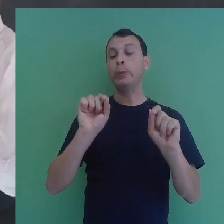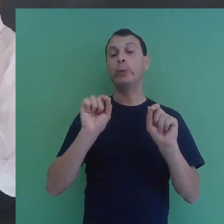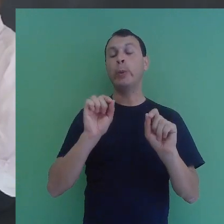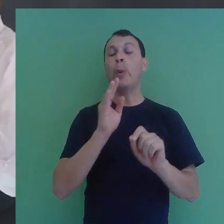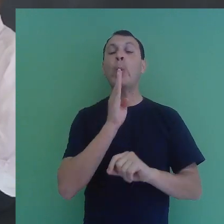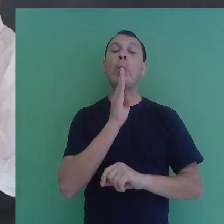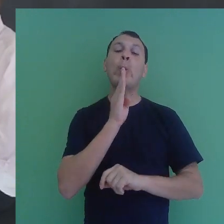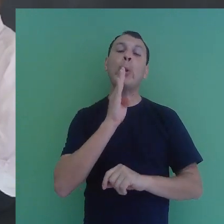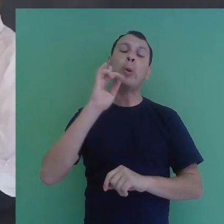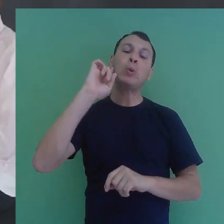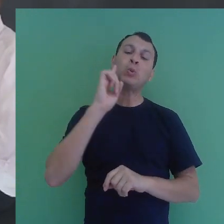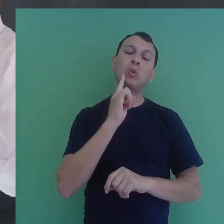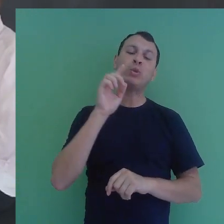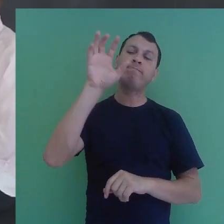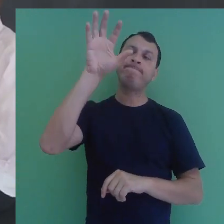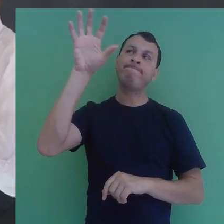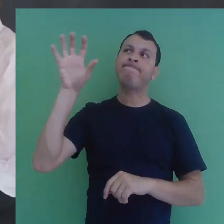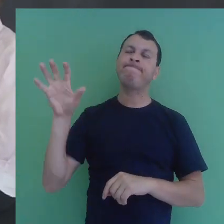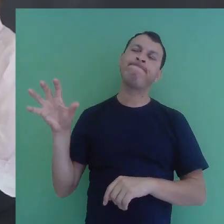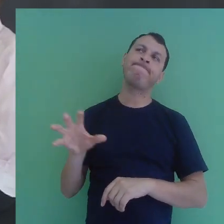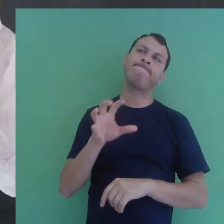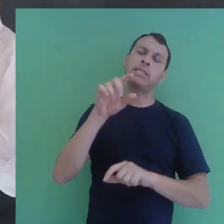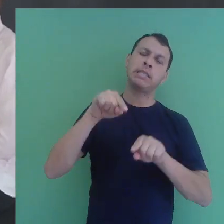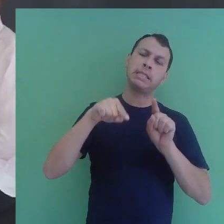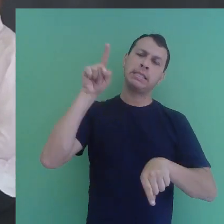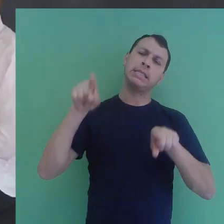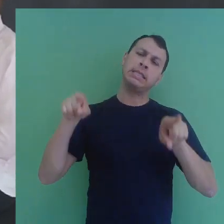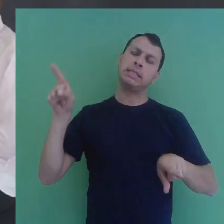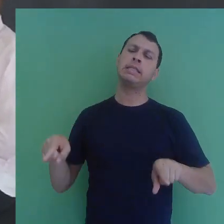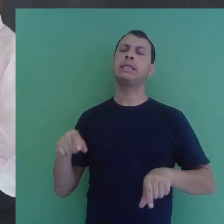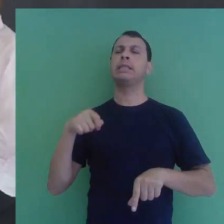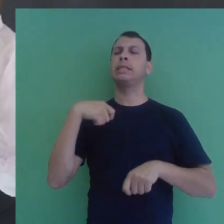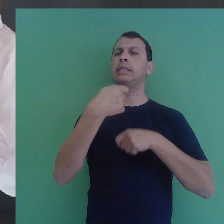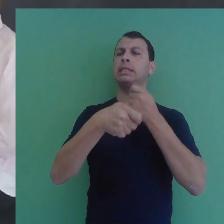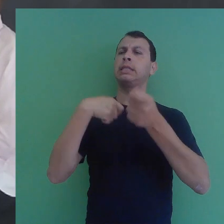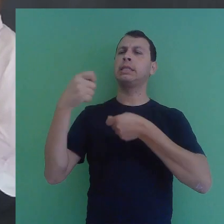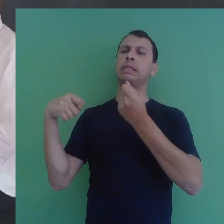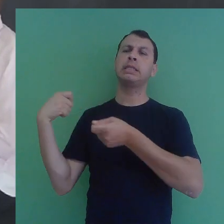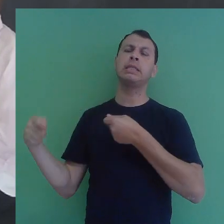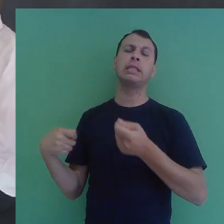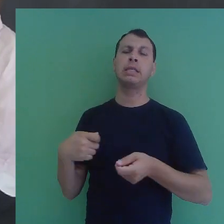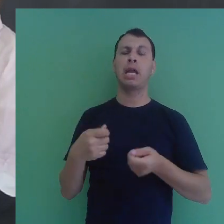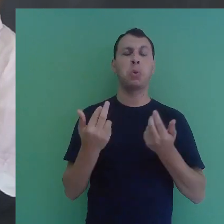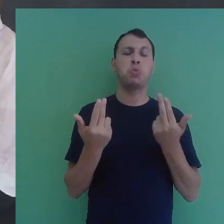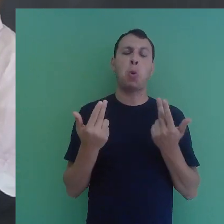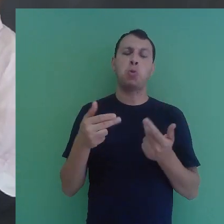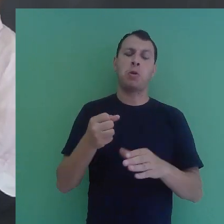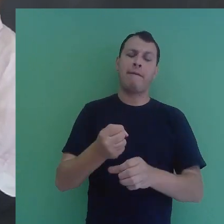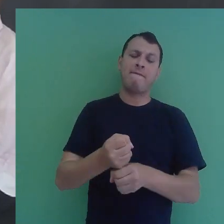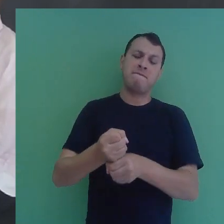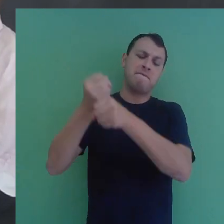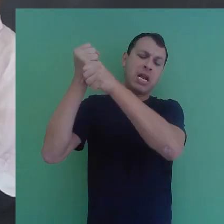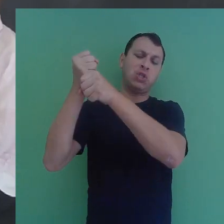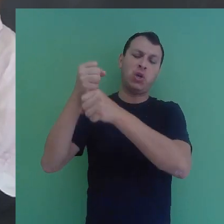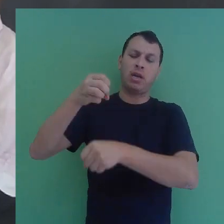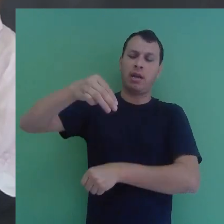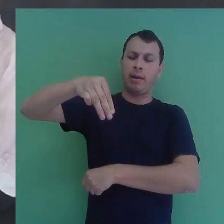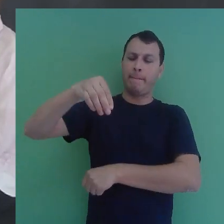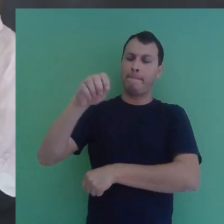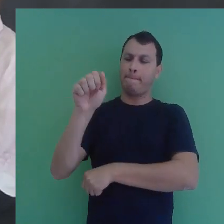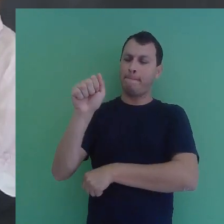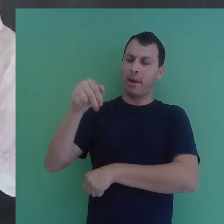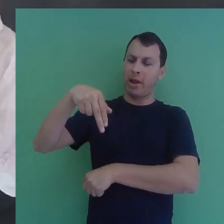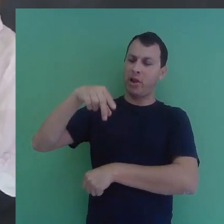surdos de todas as regiões. Então ele conhece variações de sinais, assim como nós falamos mandioca,